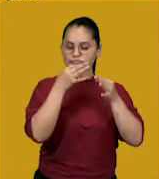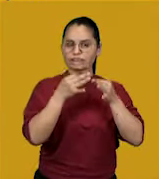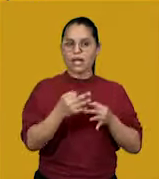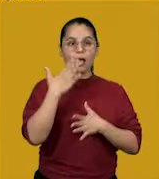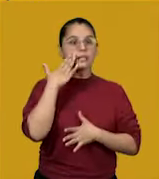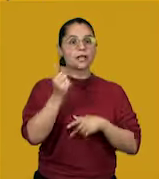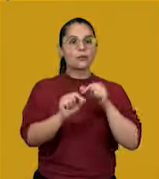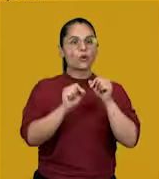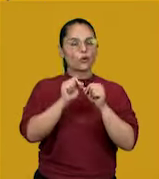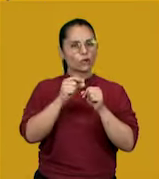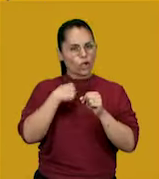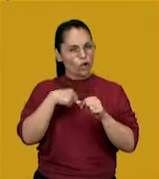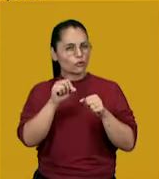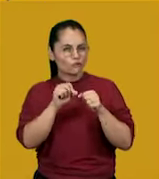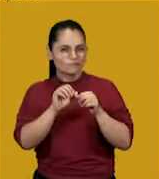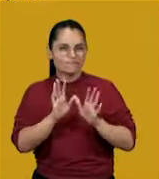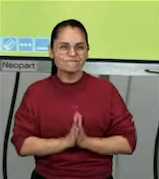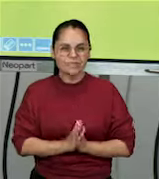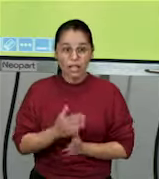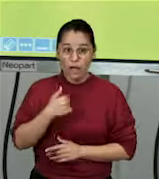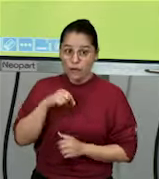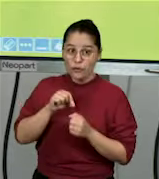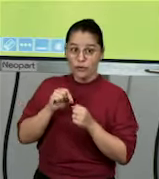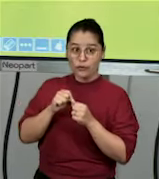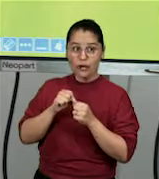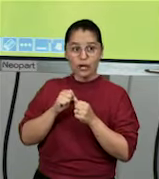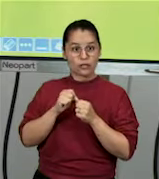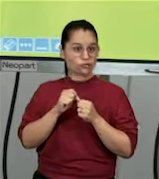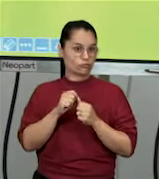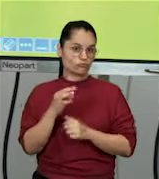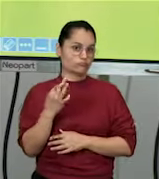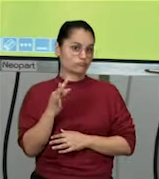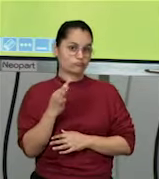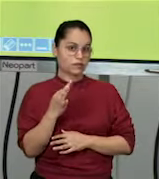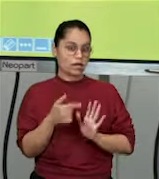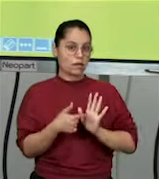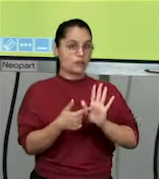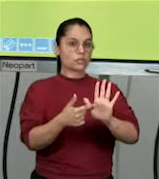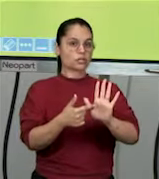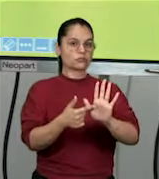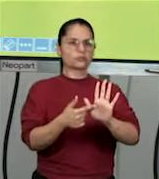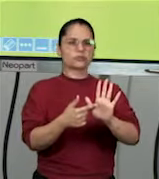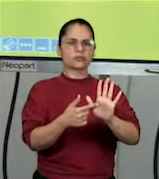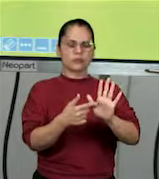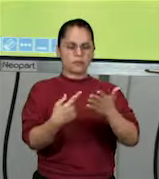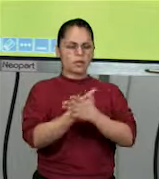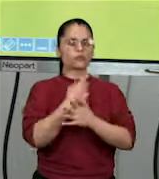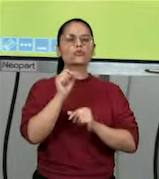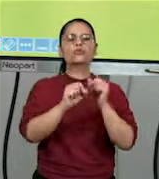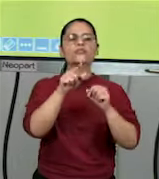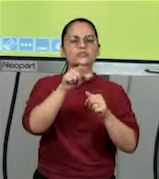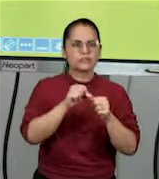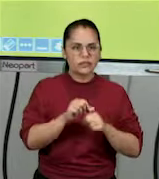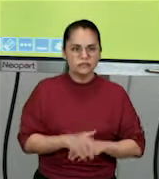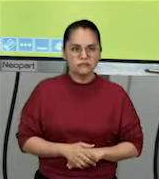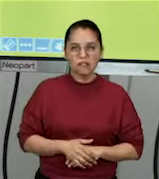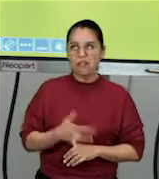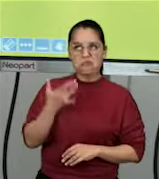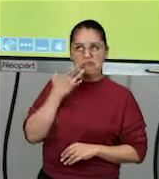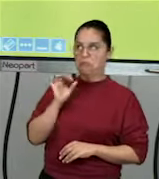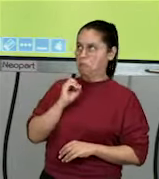saber o que eu estou produzindo. Bem, eu faço um trabalho e apresento esse trabalho e alguém me pergunta, o que você fez? Eu não sei, eu não tenho